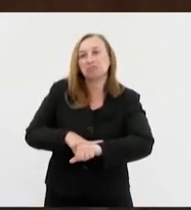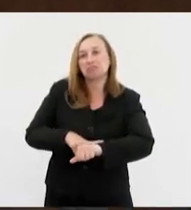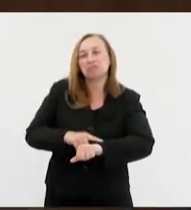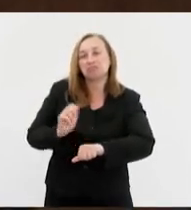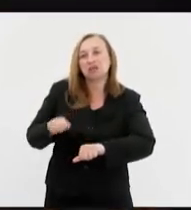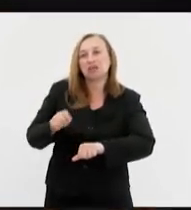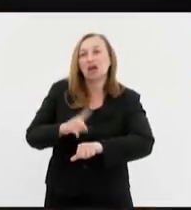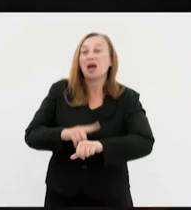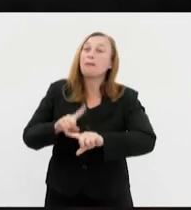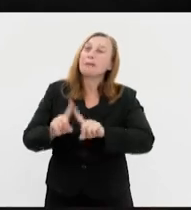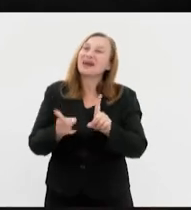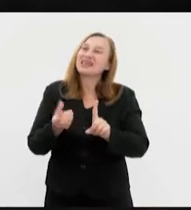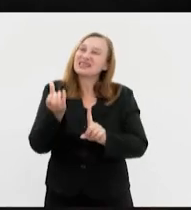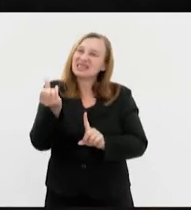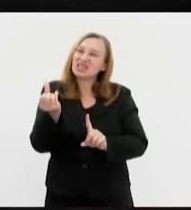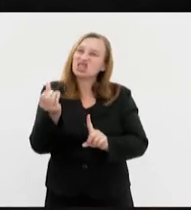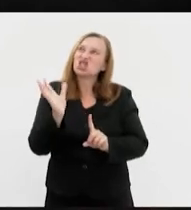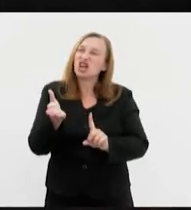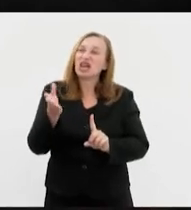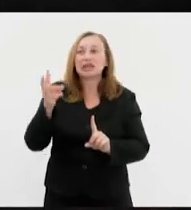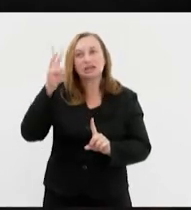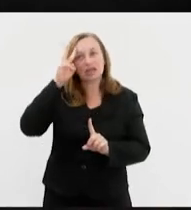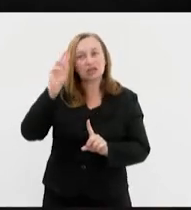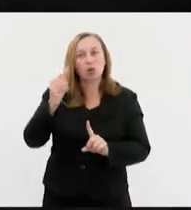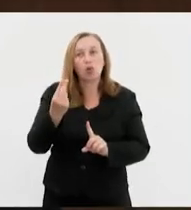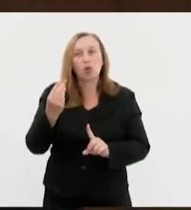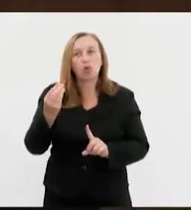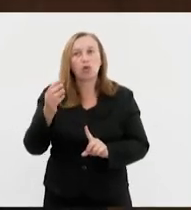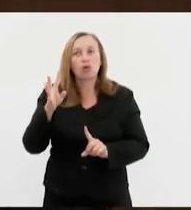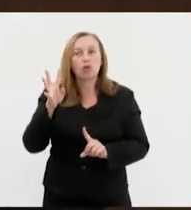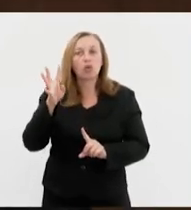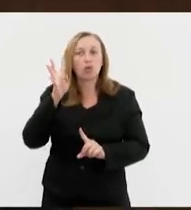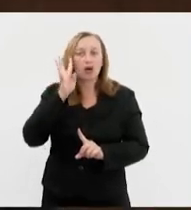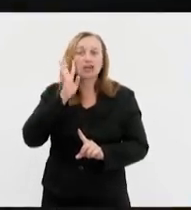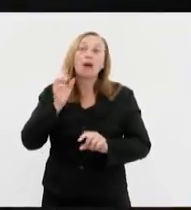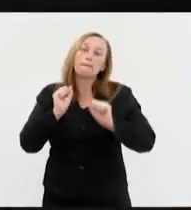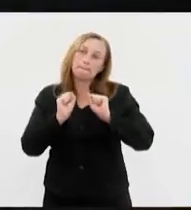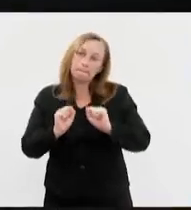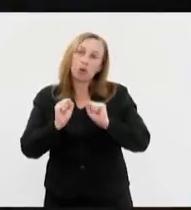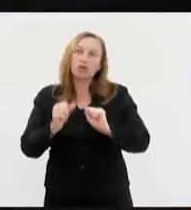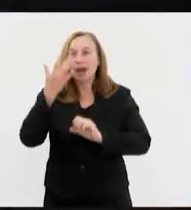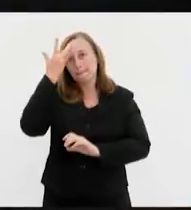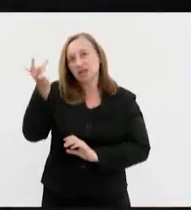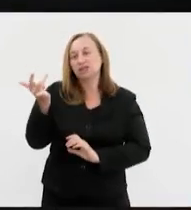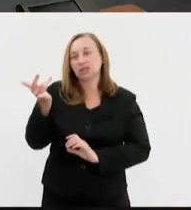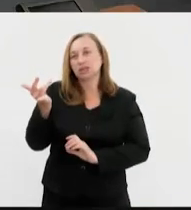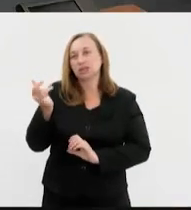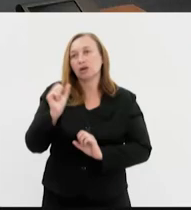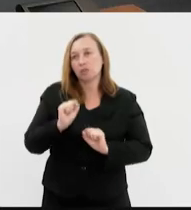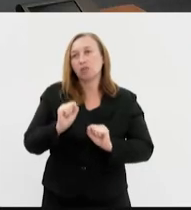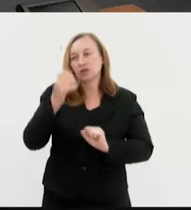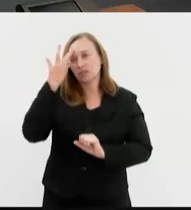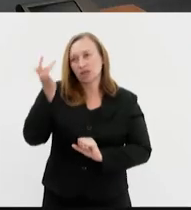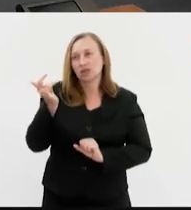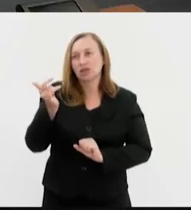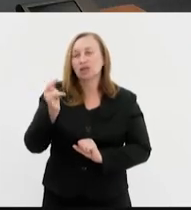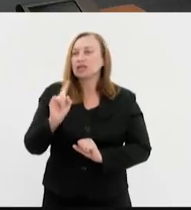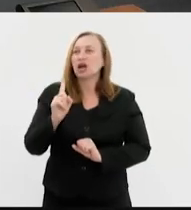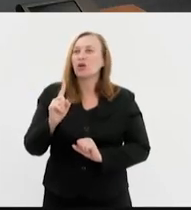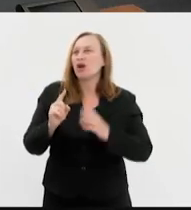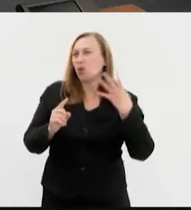eventual acordo. Seja é terça, quarta. Só se eu trouxer amanhã. Se trouxer amanhã, pode trazer amanhã. Republicar a pauta. Não é 6, não, senhor presidente. É